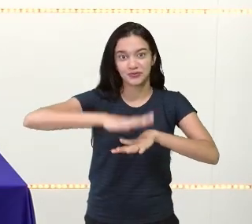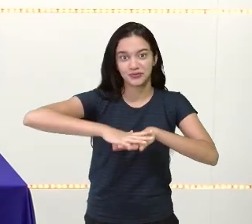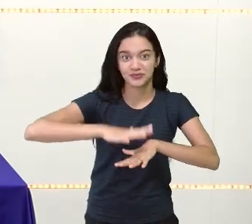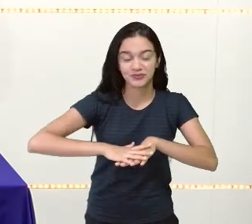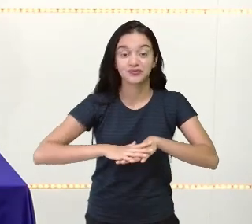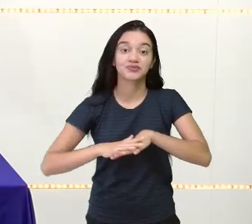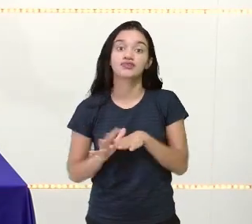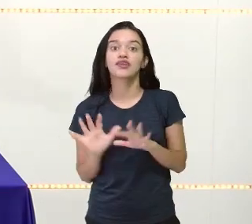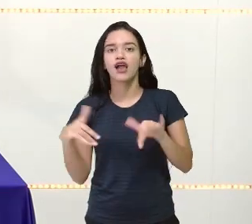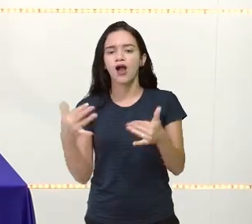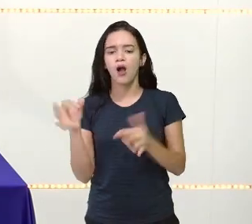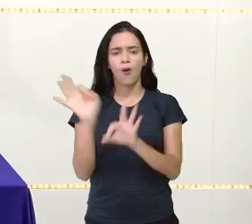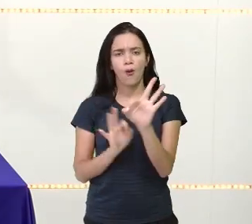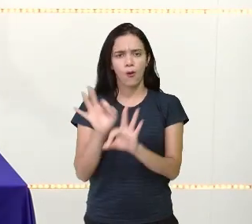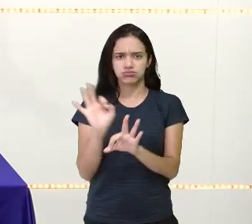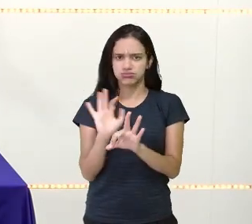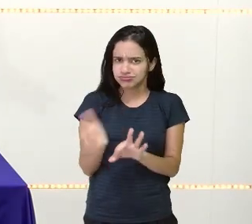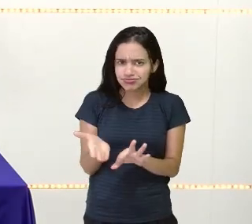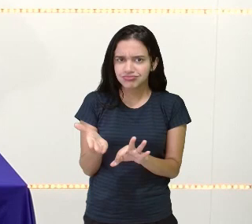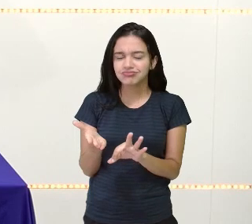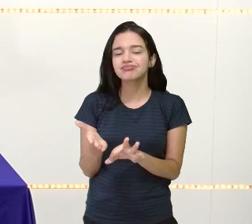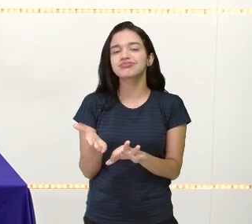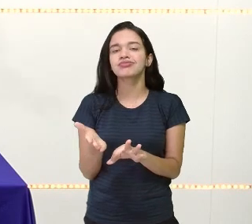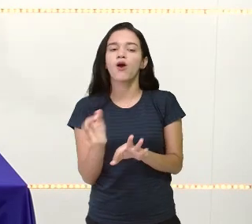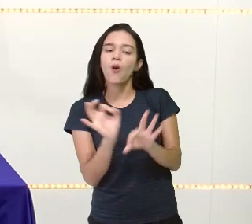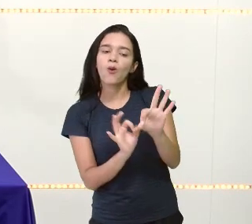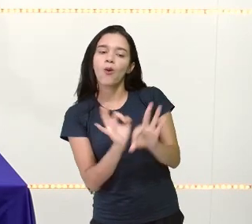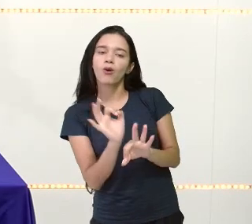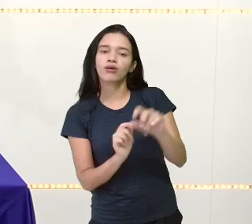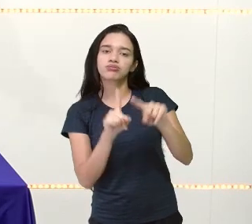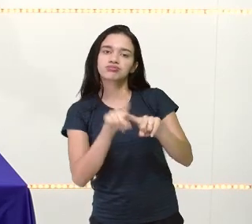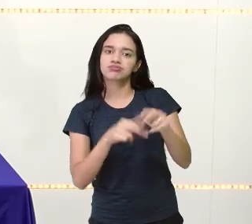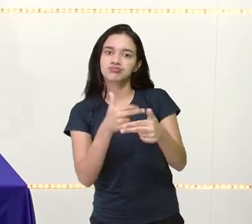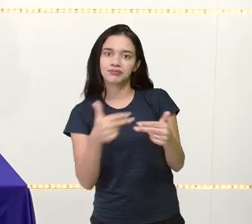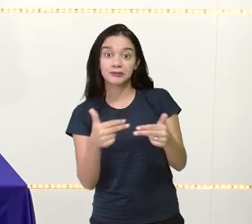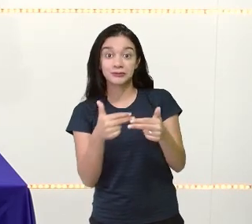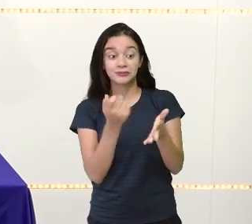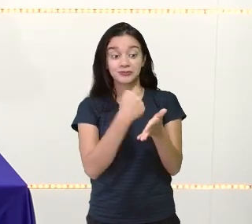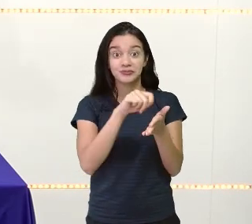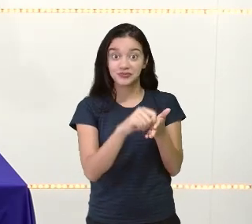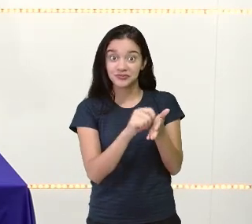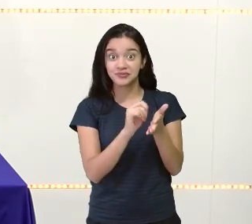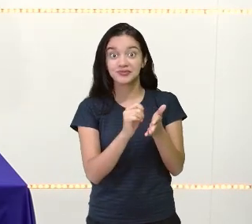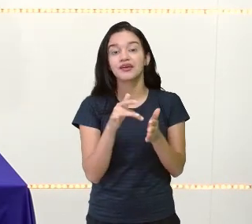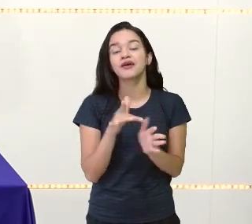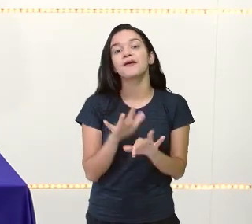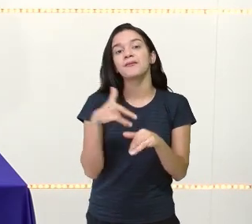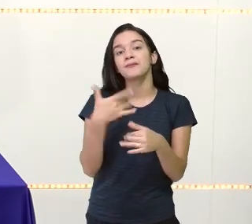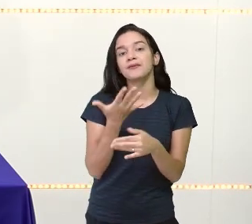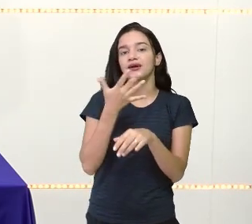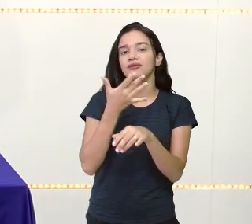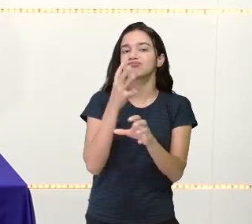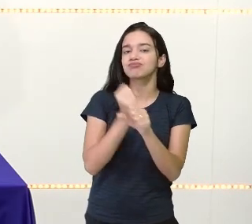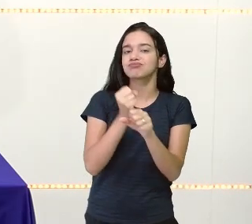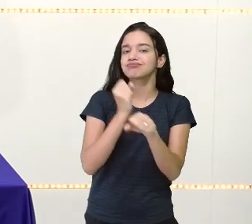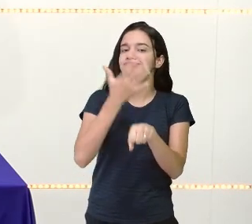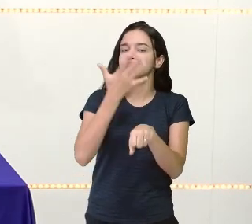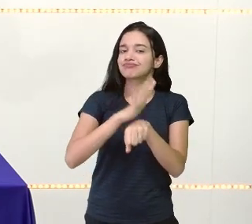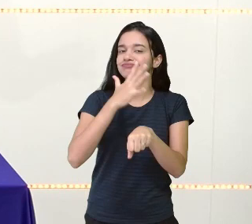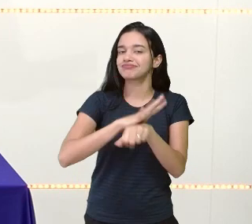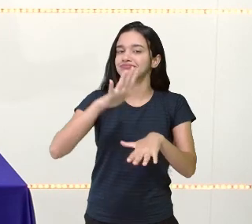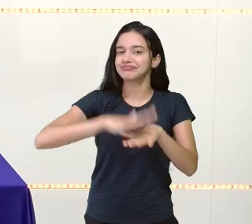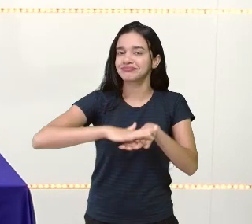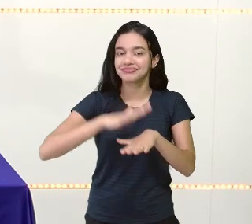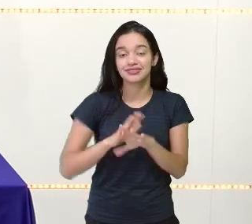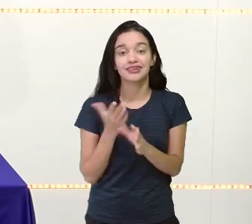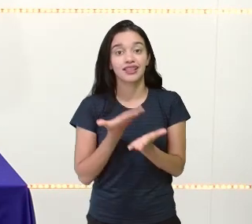matemática. Já se organizaram aí, separaram material para resolver algumas situações, problemas aqui.